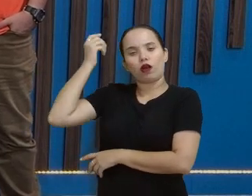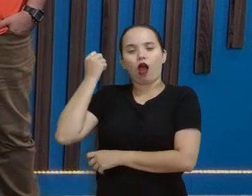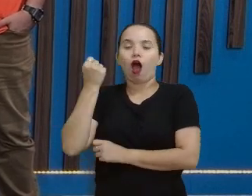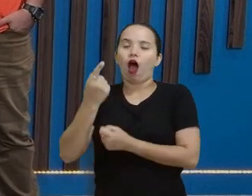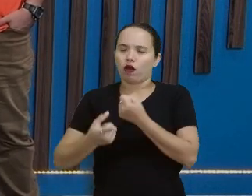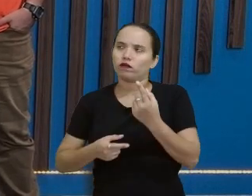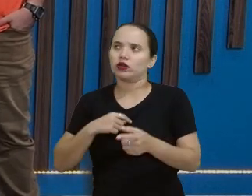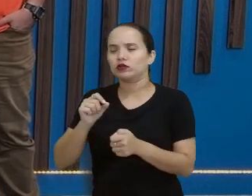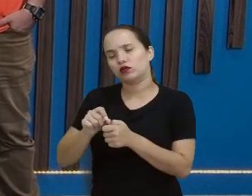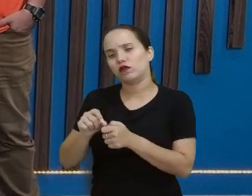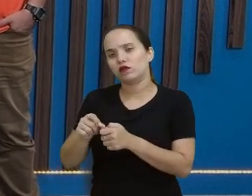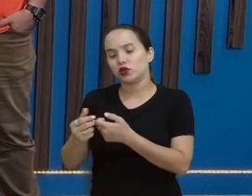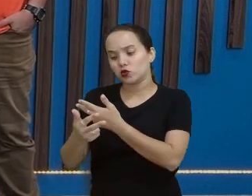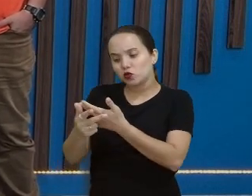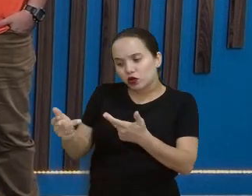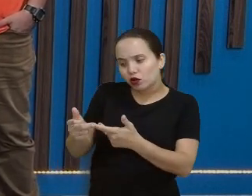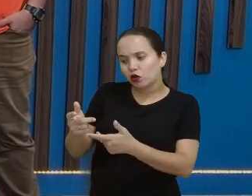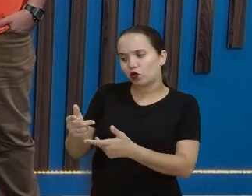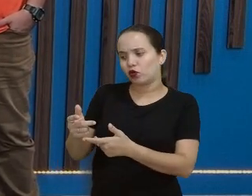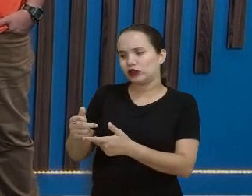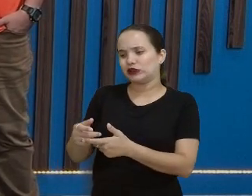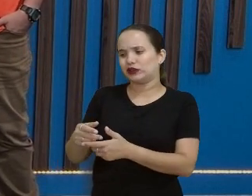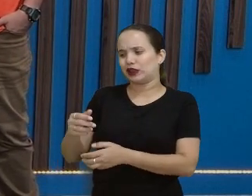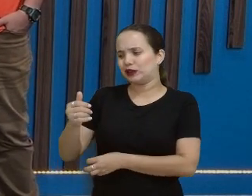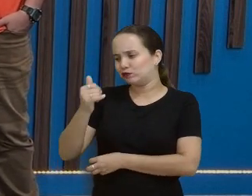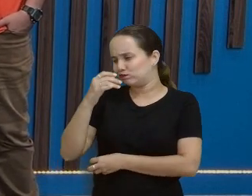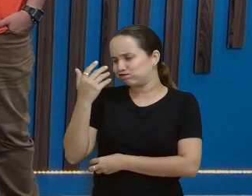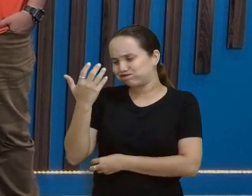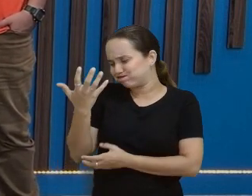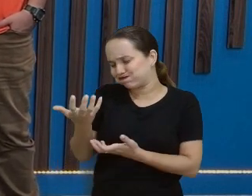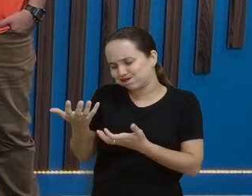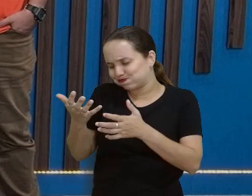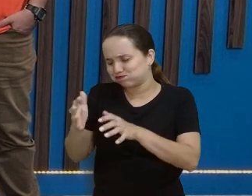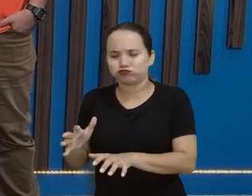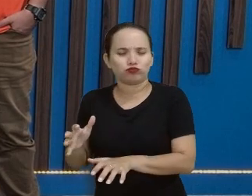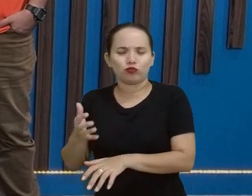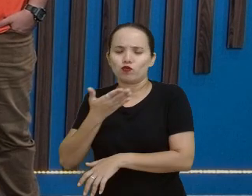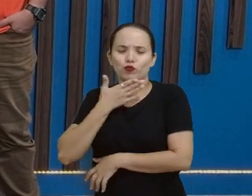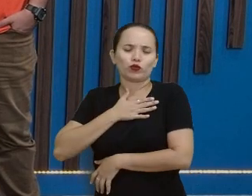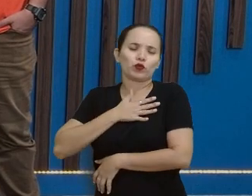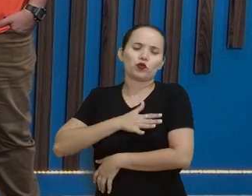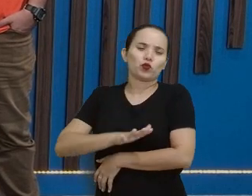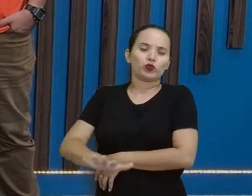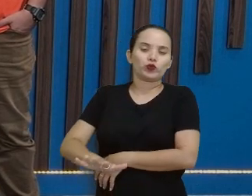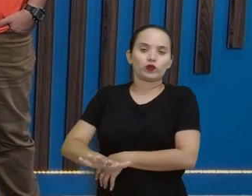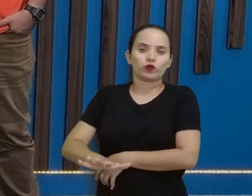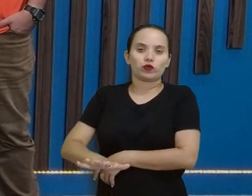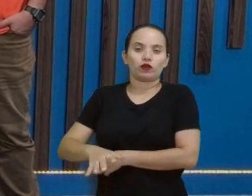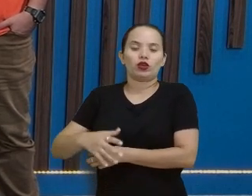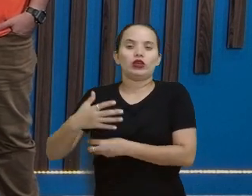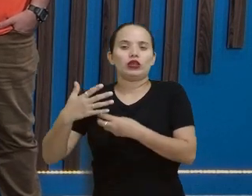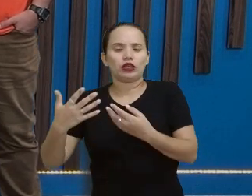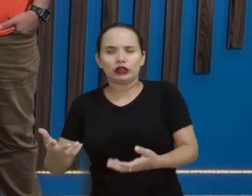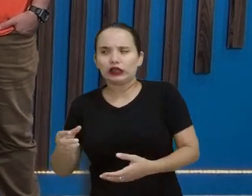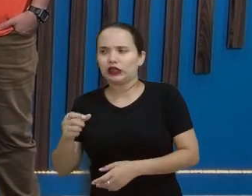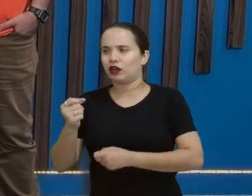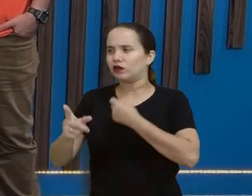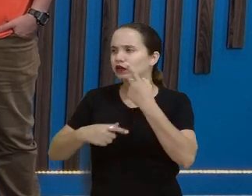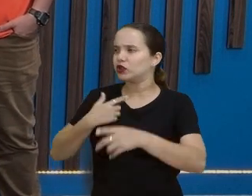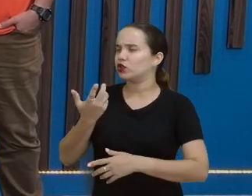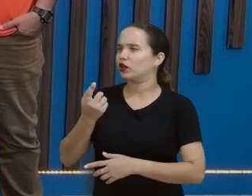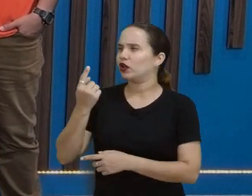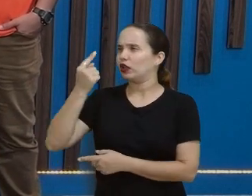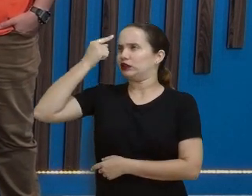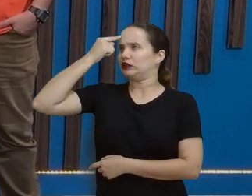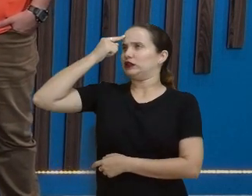vai se arrepender. Então, à medida que a gente, da última vez que eu estava nesse estágio, que eu estava sentindo isso, eu fiz isso, reagi dessa